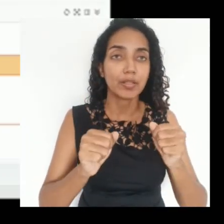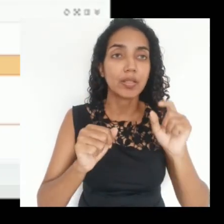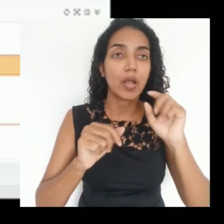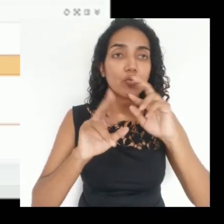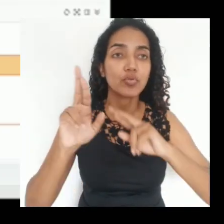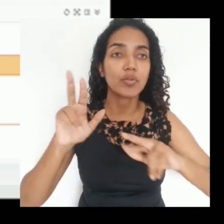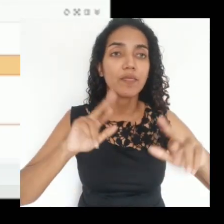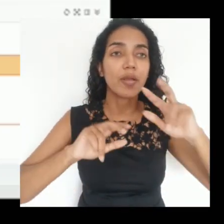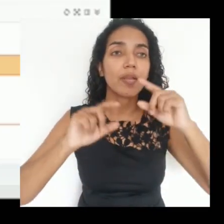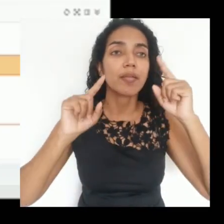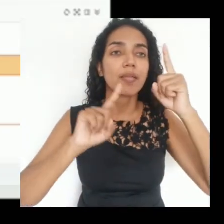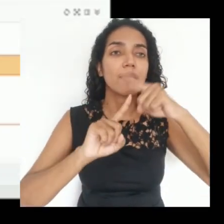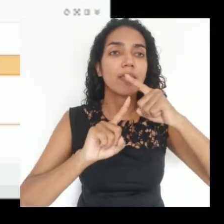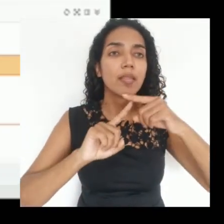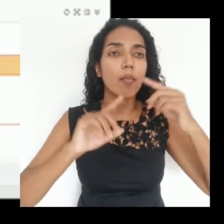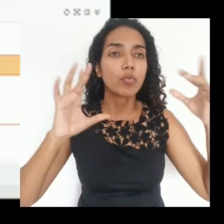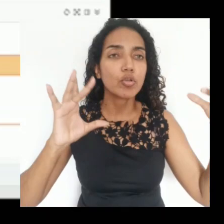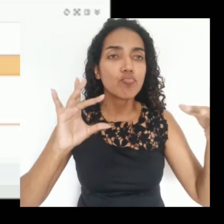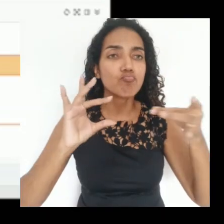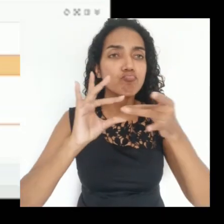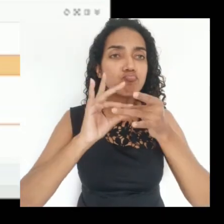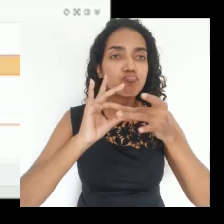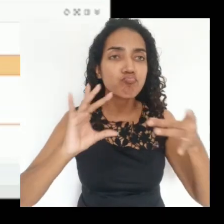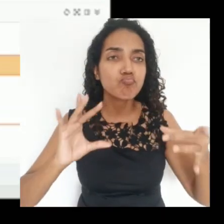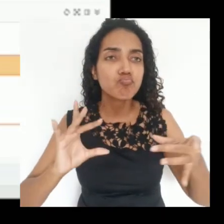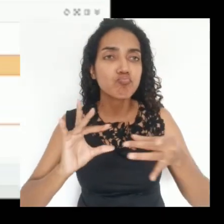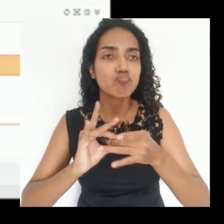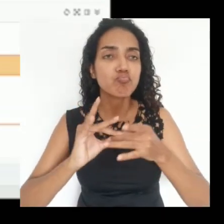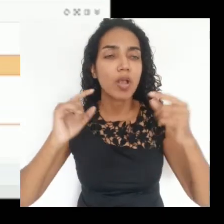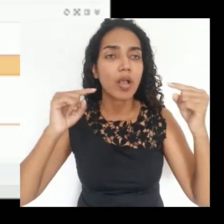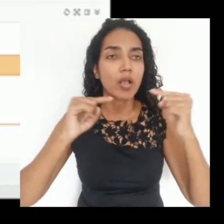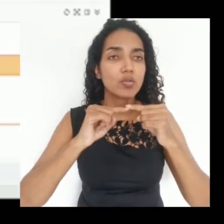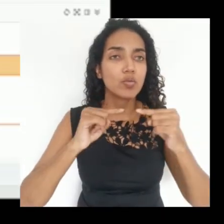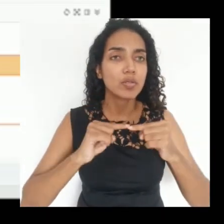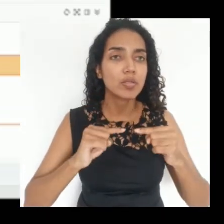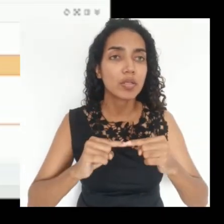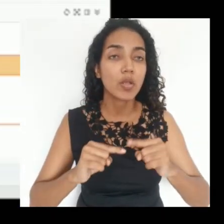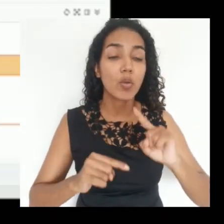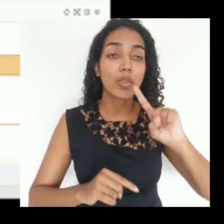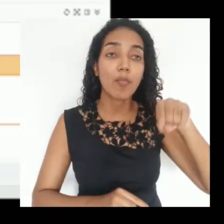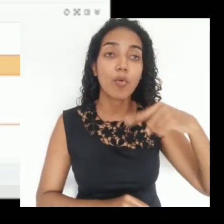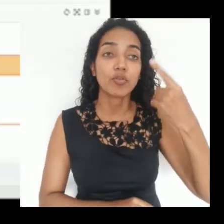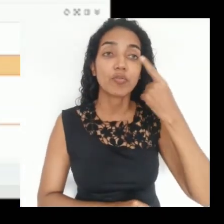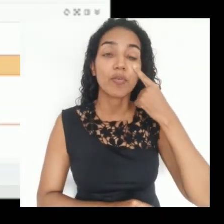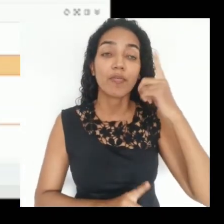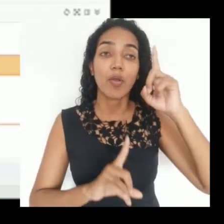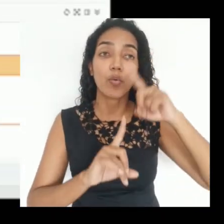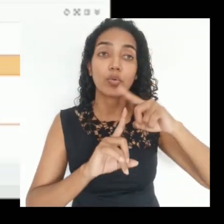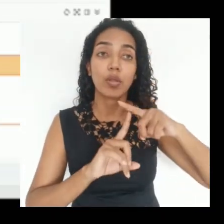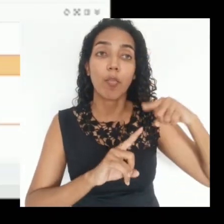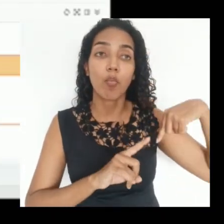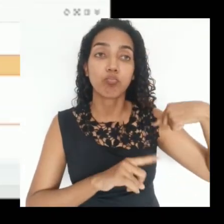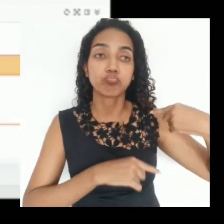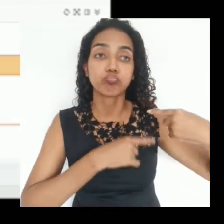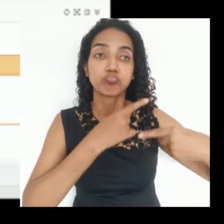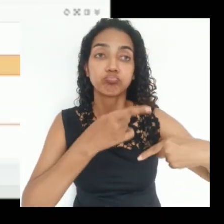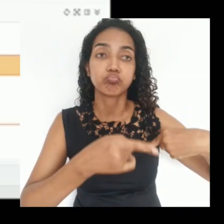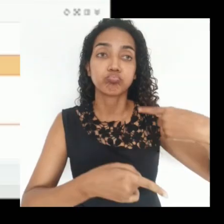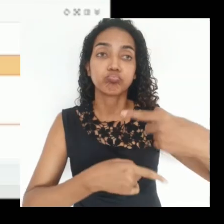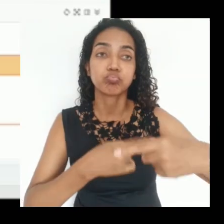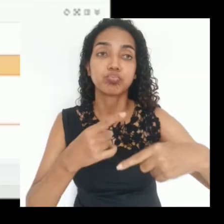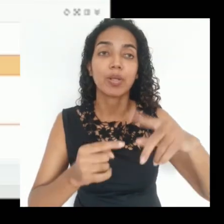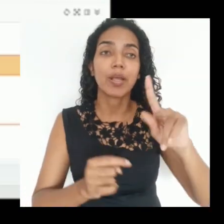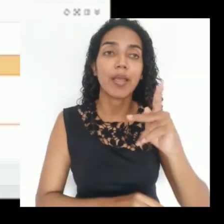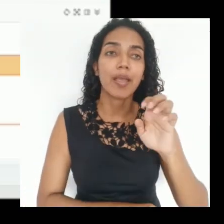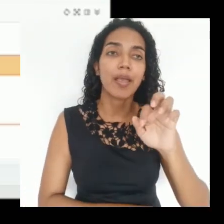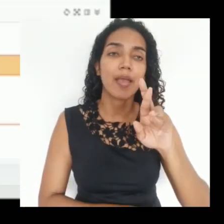depois a associação do tipo herança, que a gente ainda vai ter aulas com isso daí, e também o que a gente